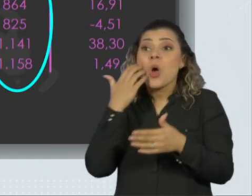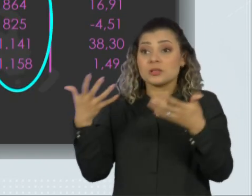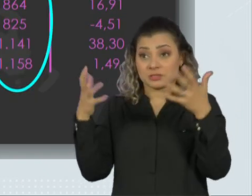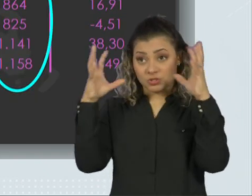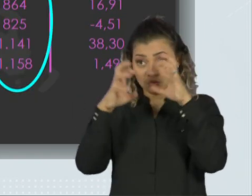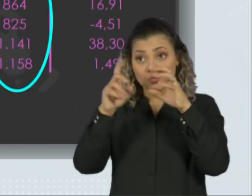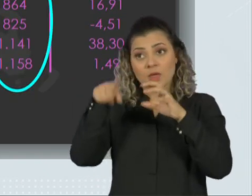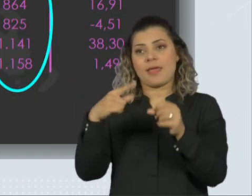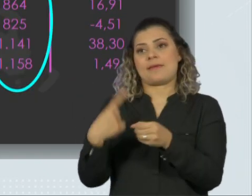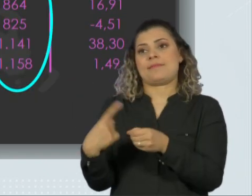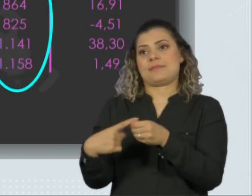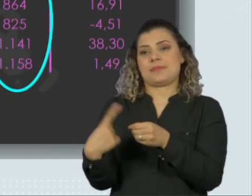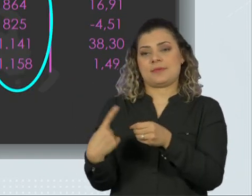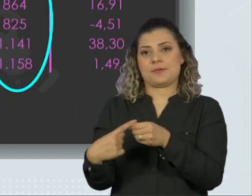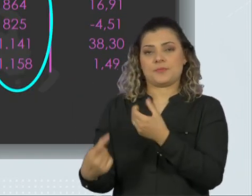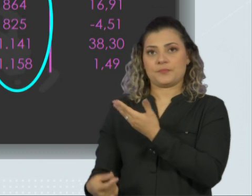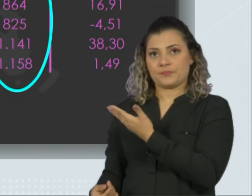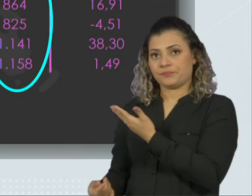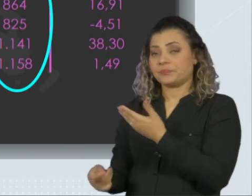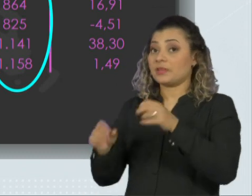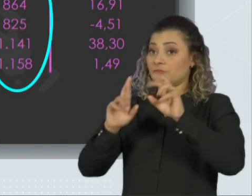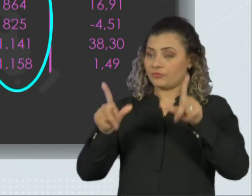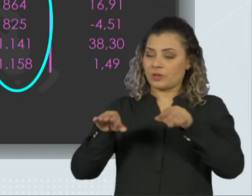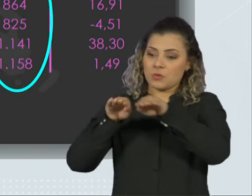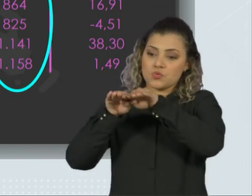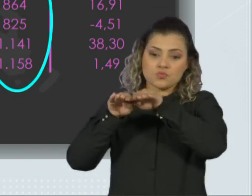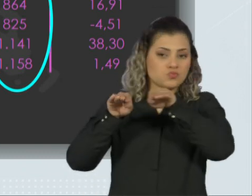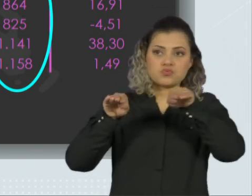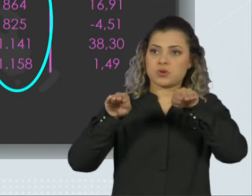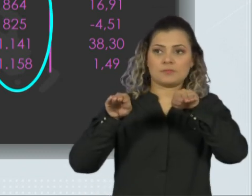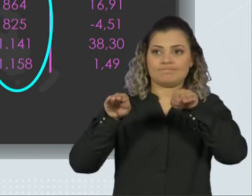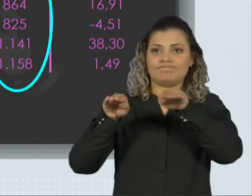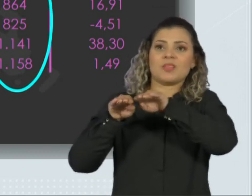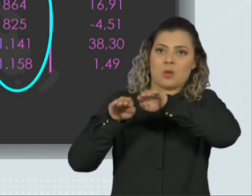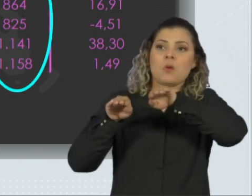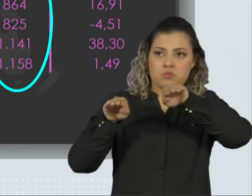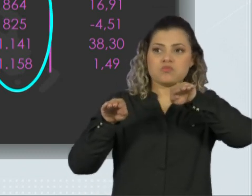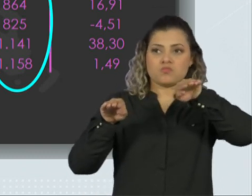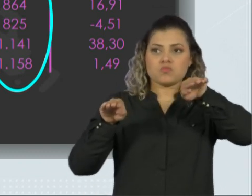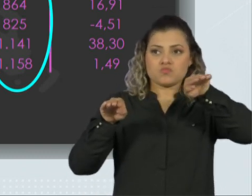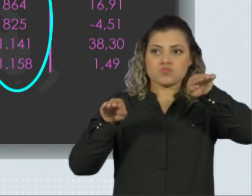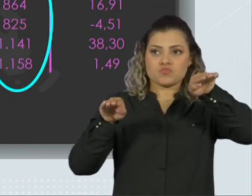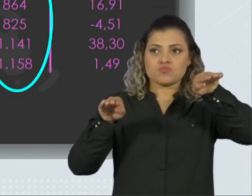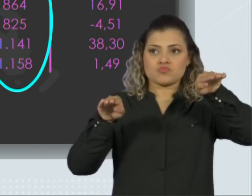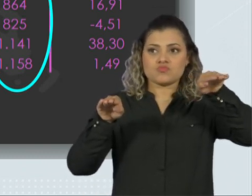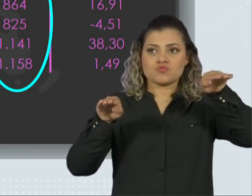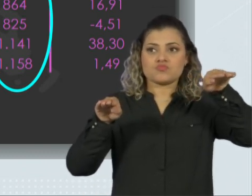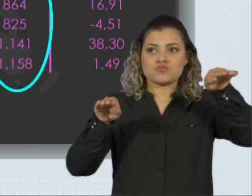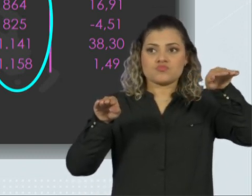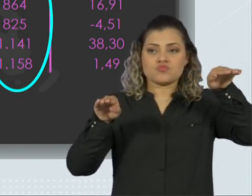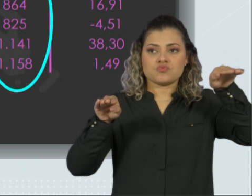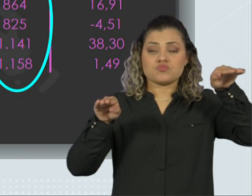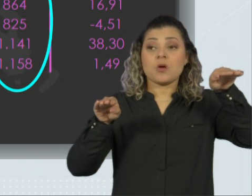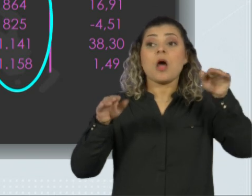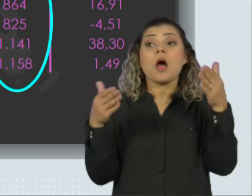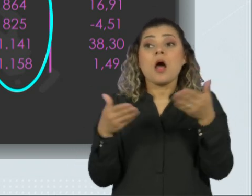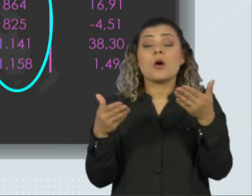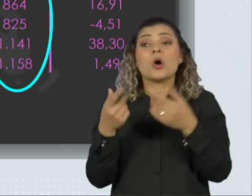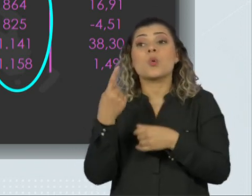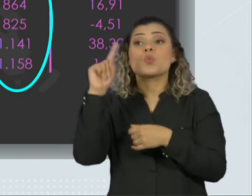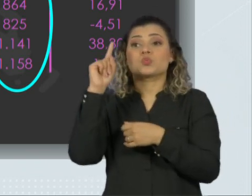se percebe que, diferente da capital, continuou aumentando nas semanas e somente na última semana,